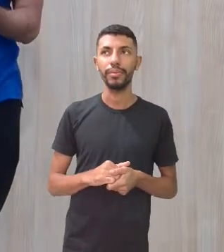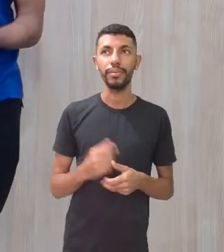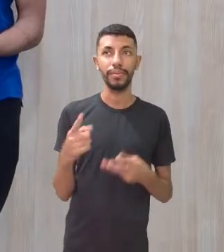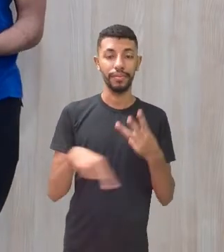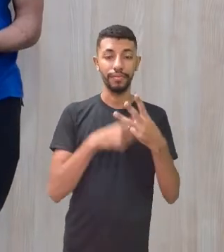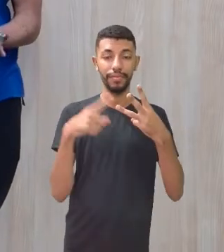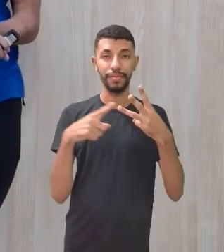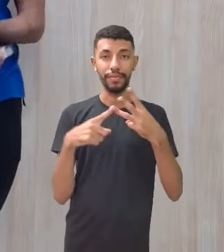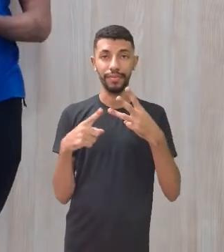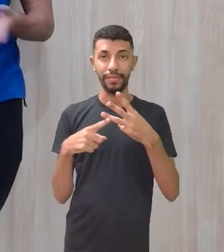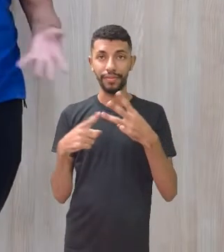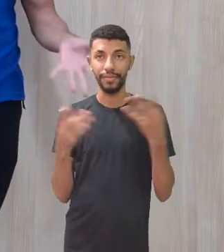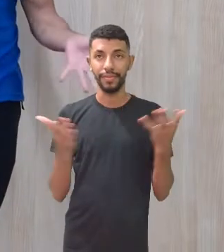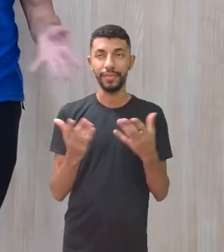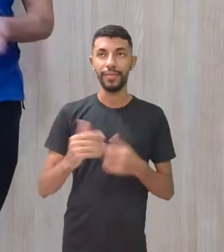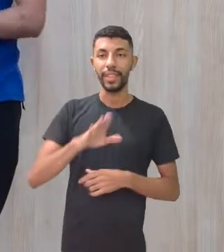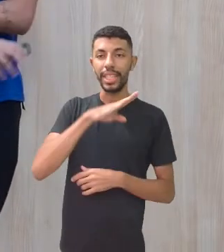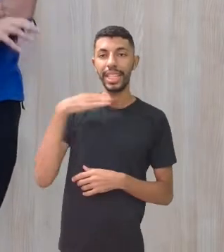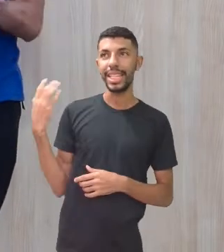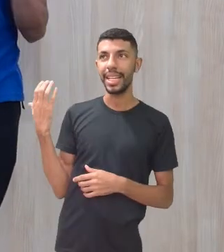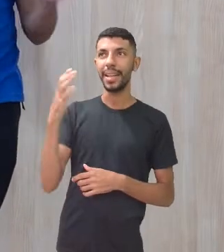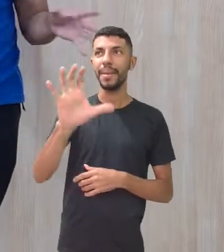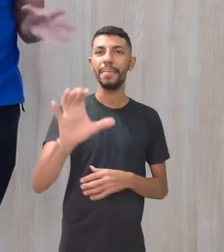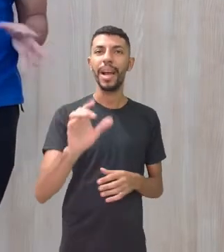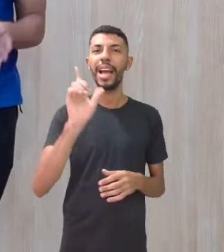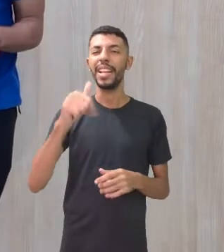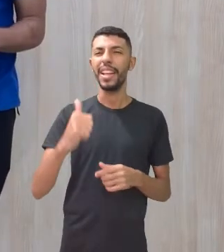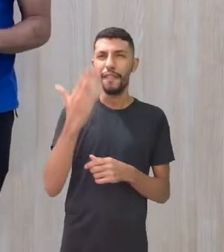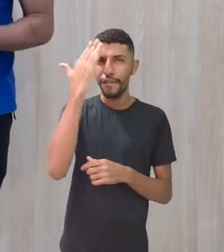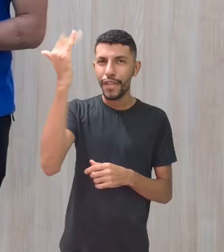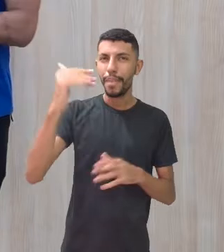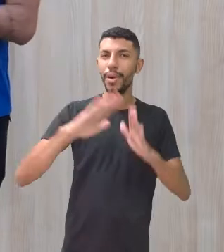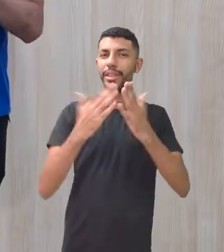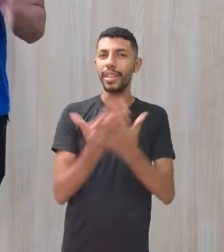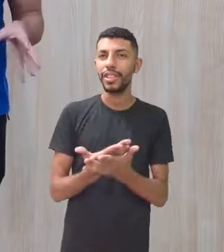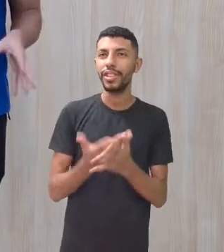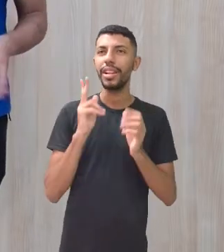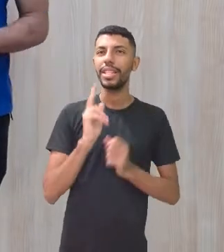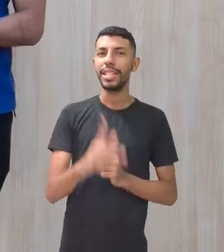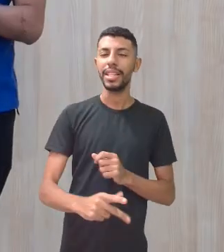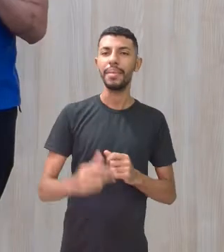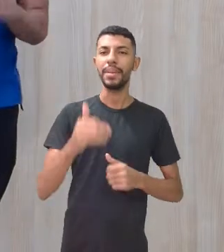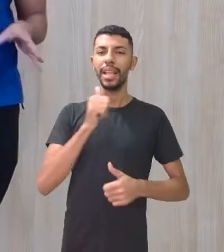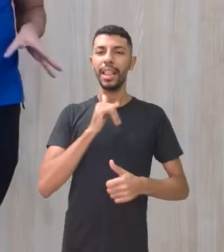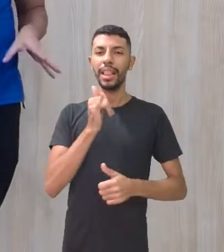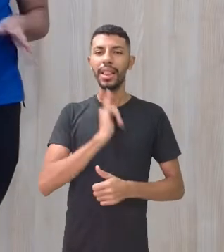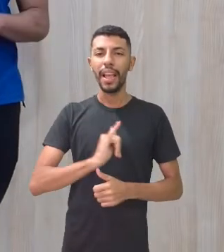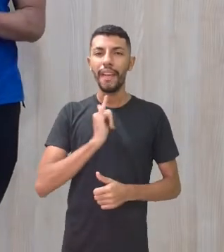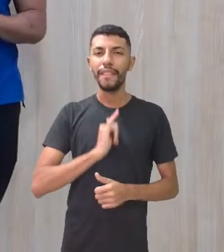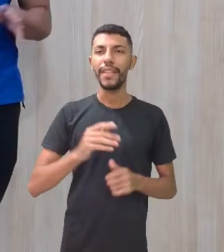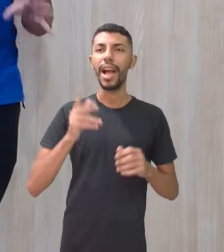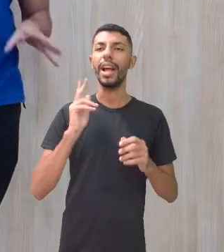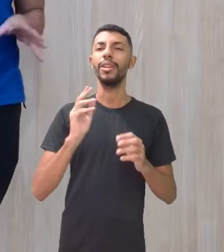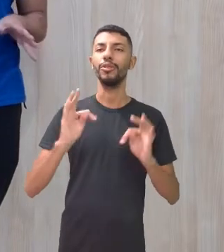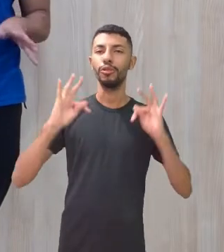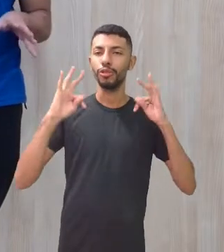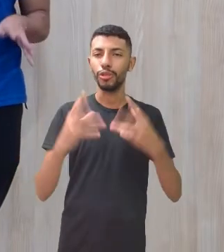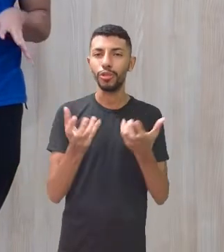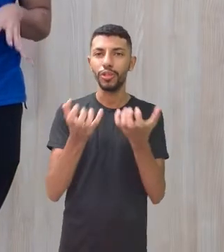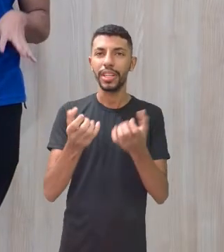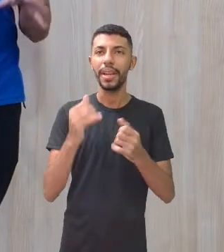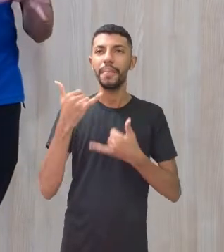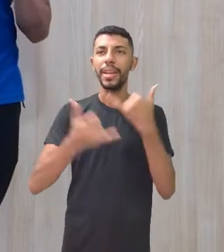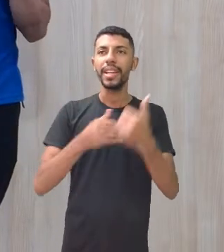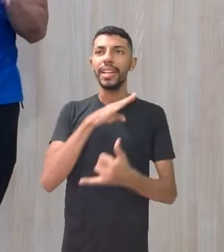para o queimado. Esse aí é o queridinho nas escolas, né? Todo intervalo, toda aula de educação física, todo mundo quer jogar